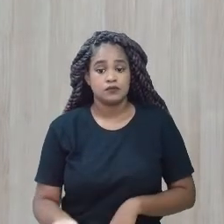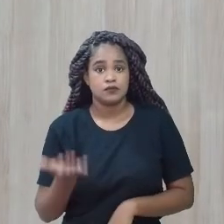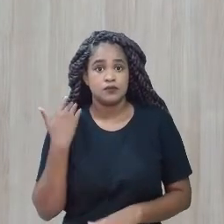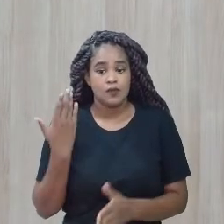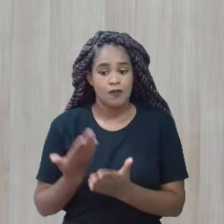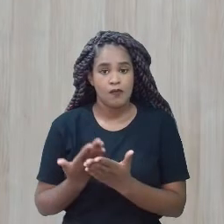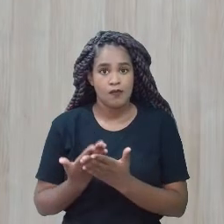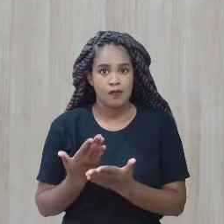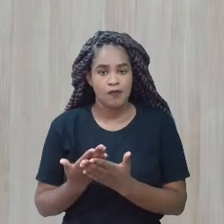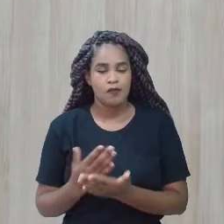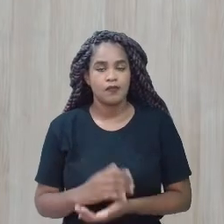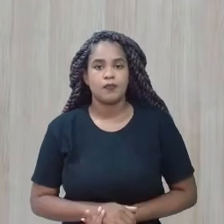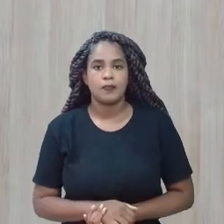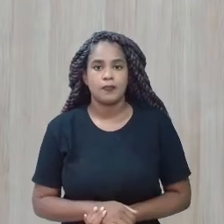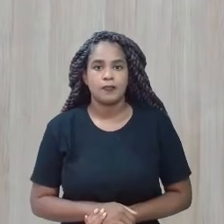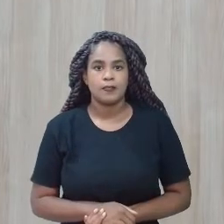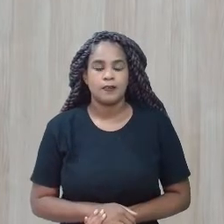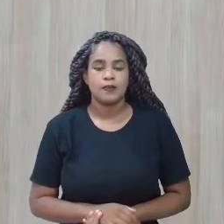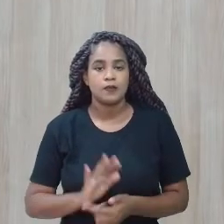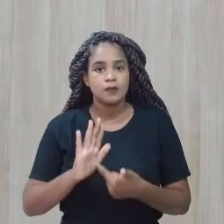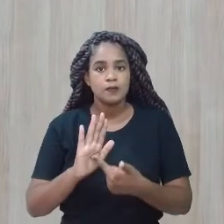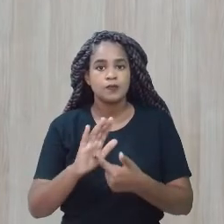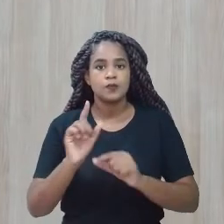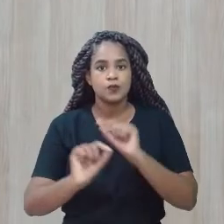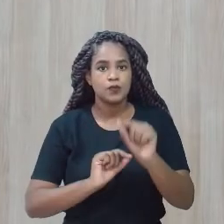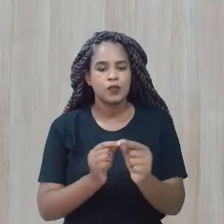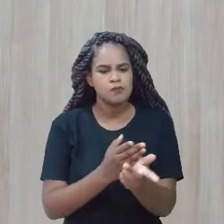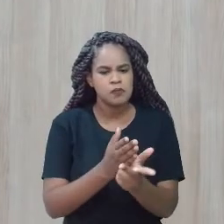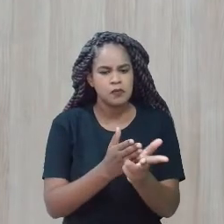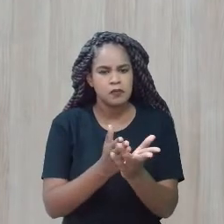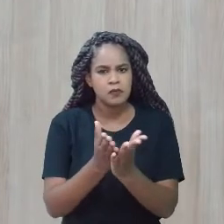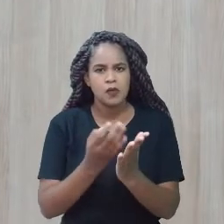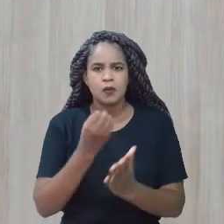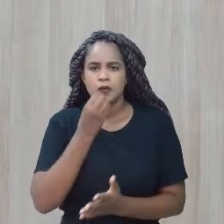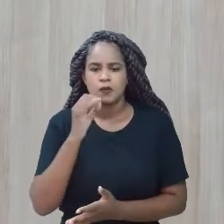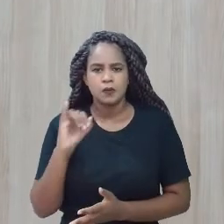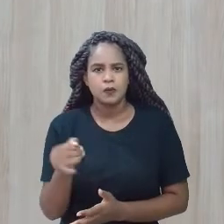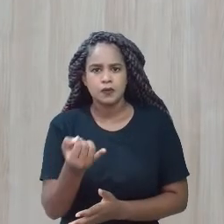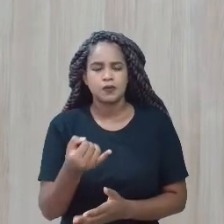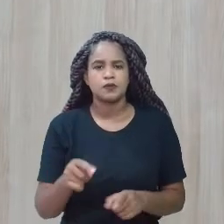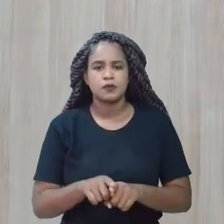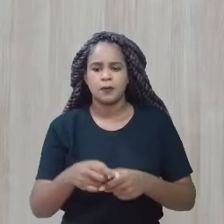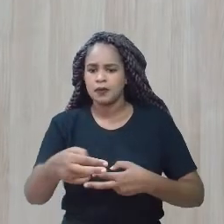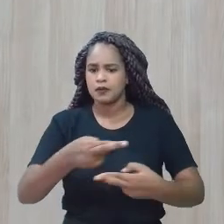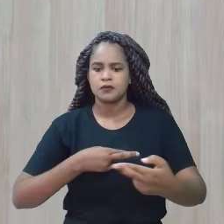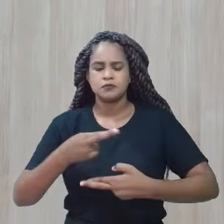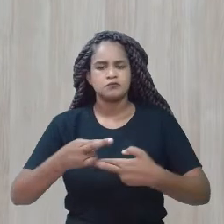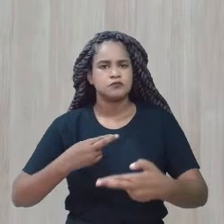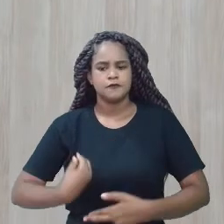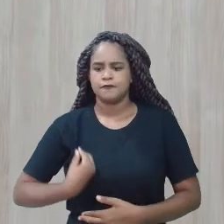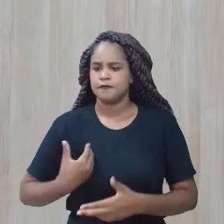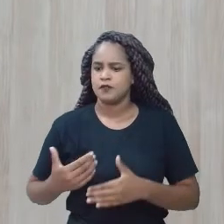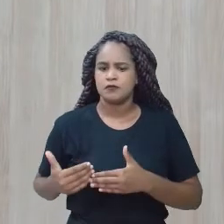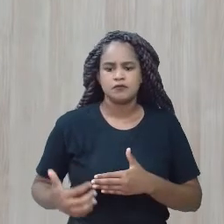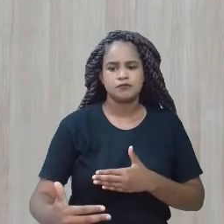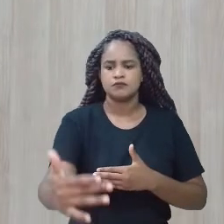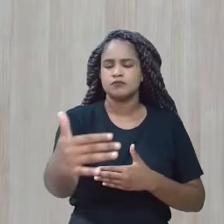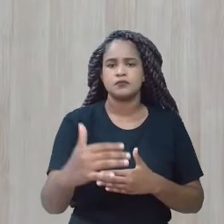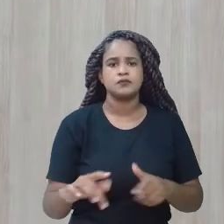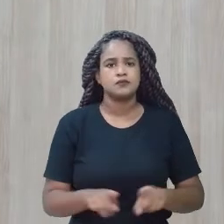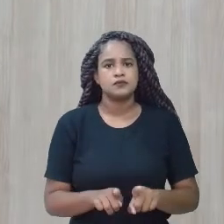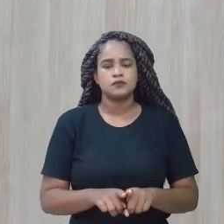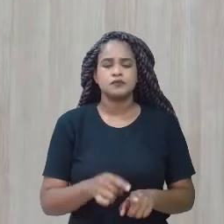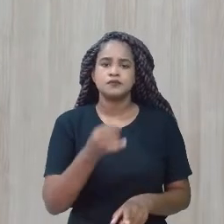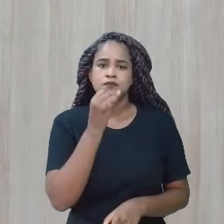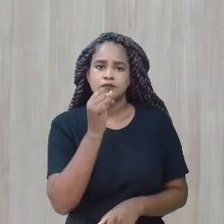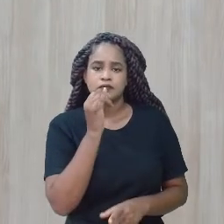eu até coloquei, pode abrir caminhos, não é? Relacionamentos que duram para sempre. Ou pode, a